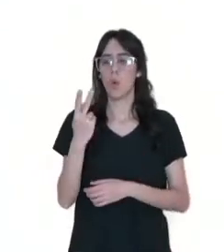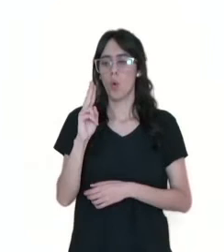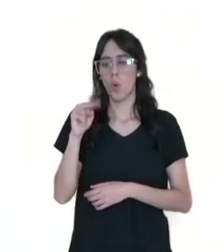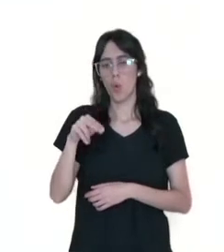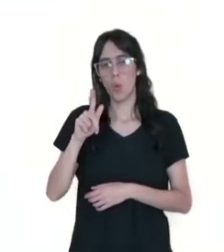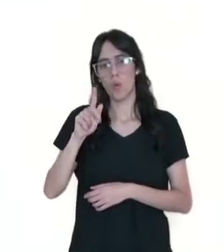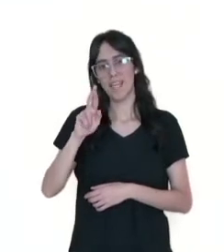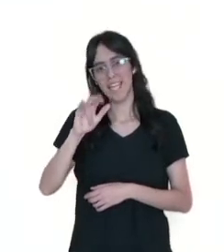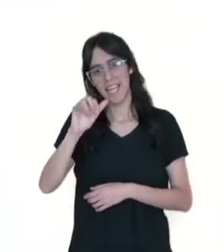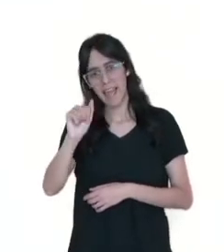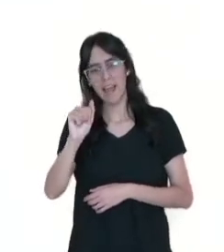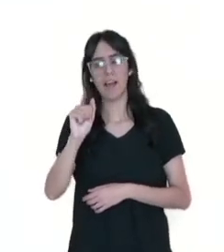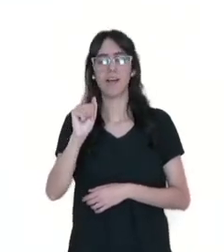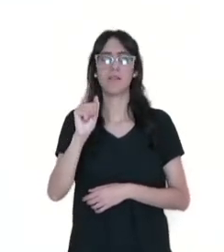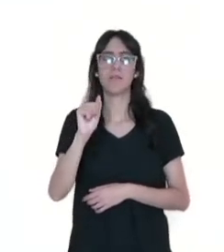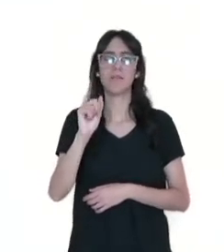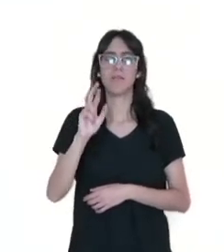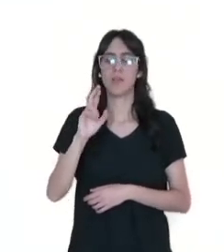Romênia,